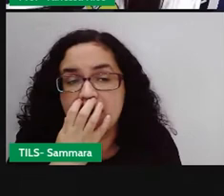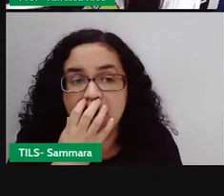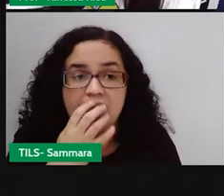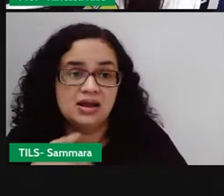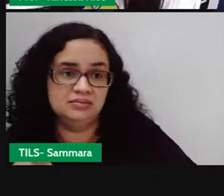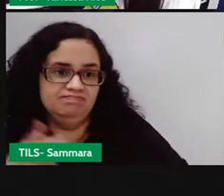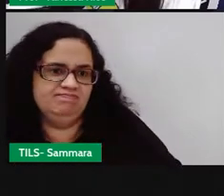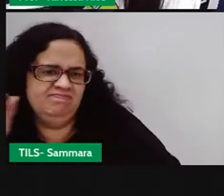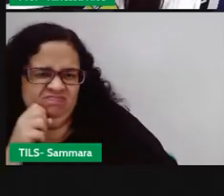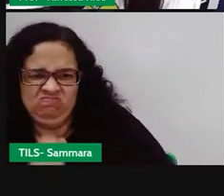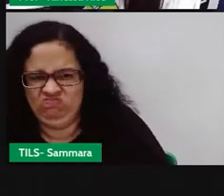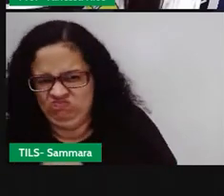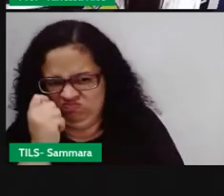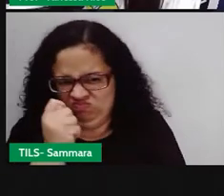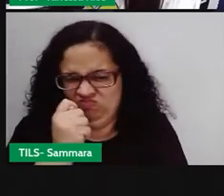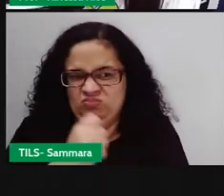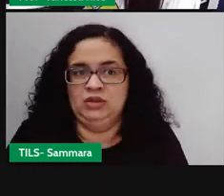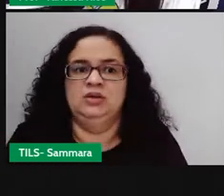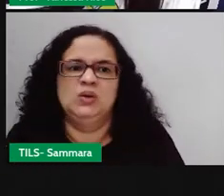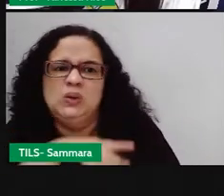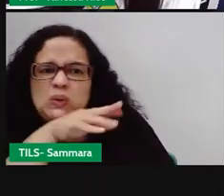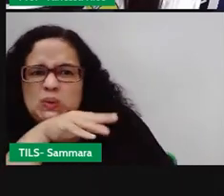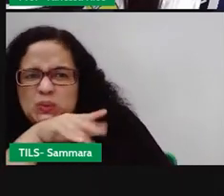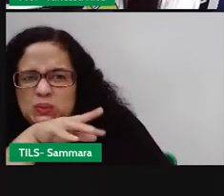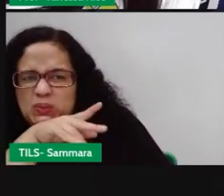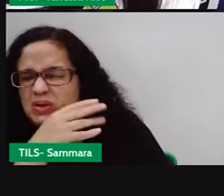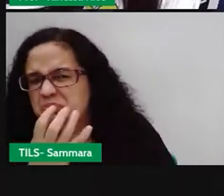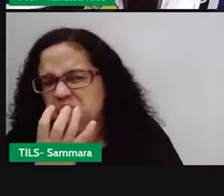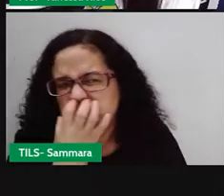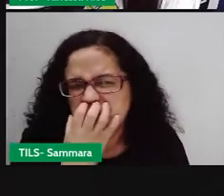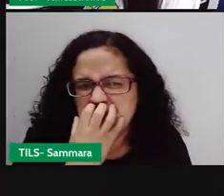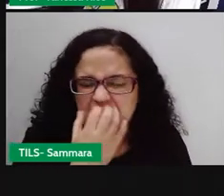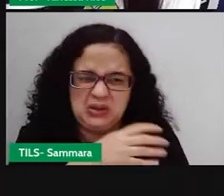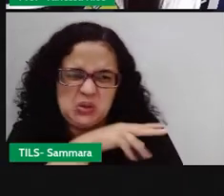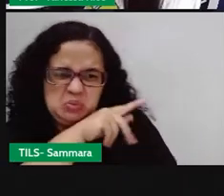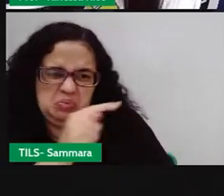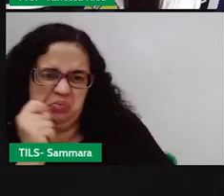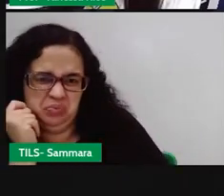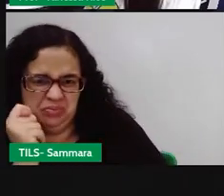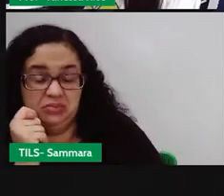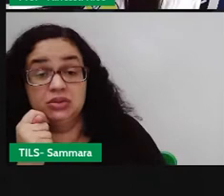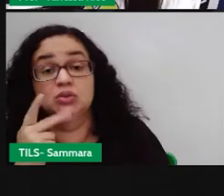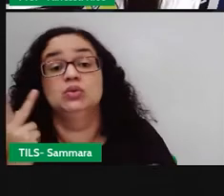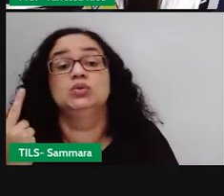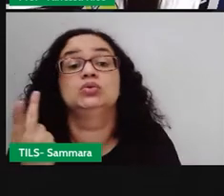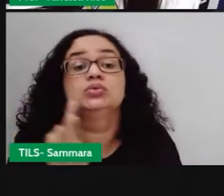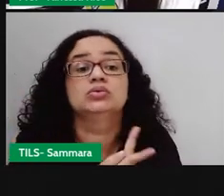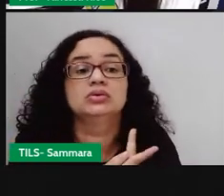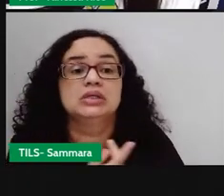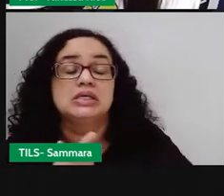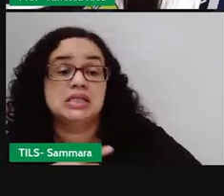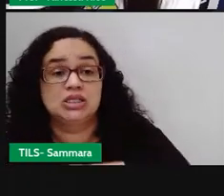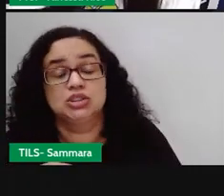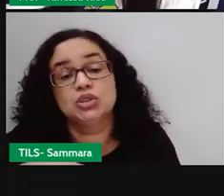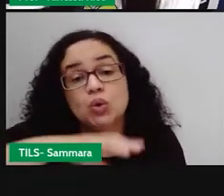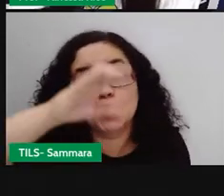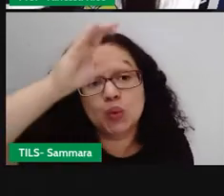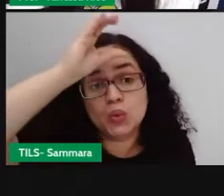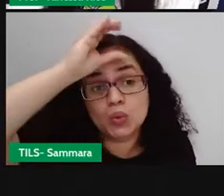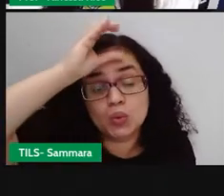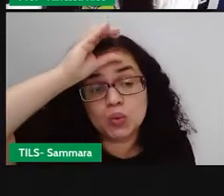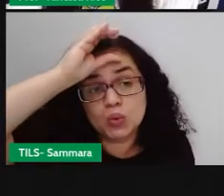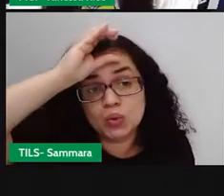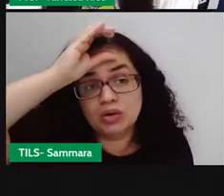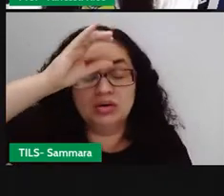mais velha odiava e maltratava o pobre bichinho. Aconteceu que elas tinham uma tia, que